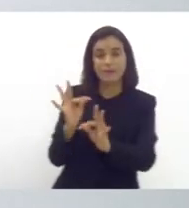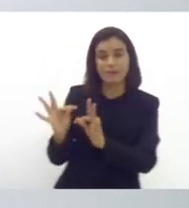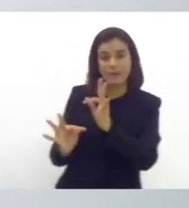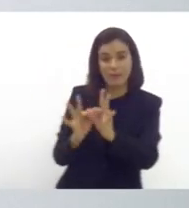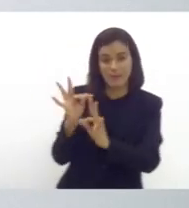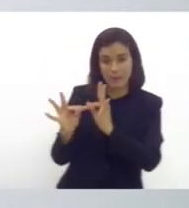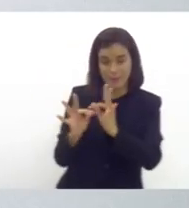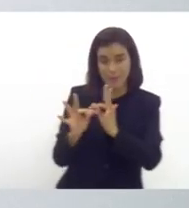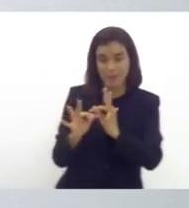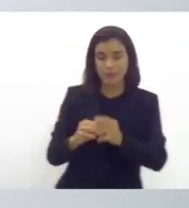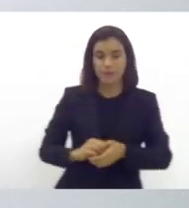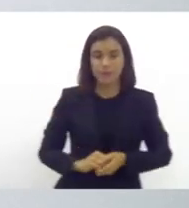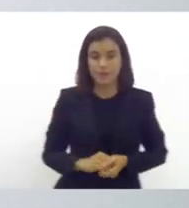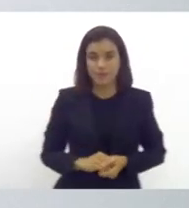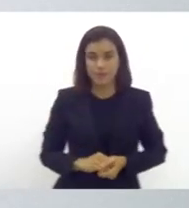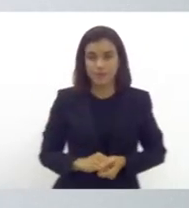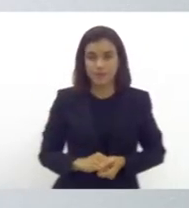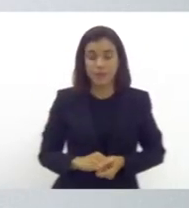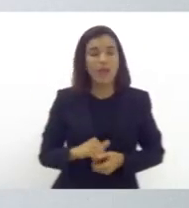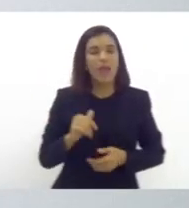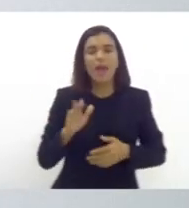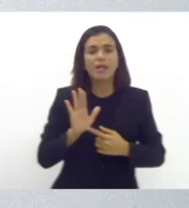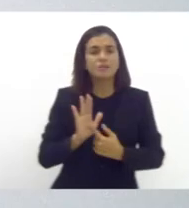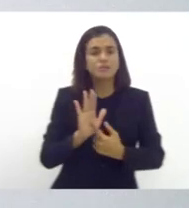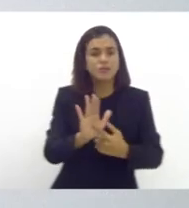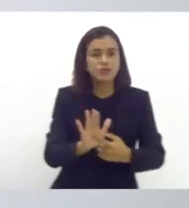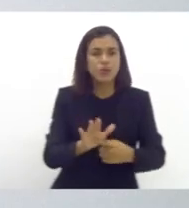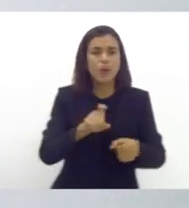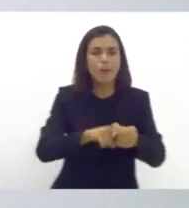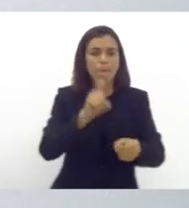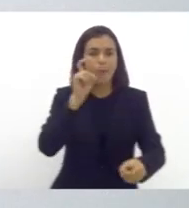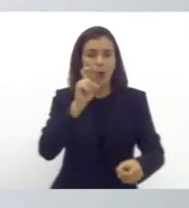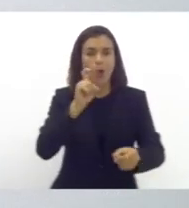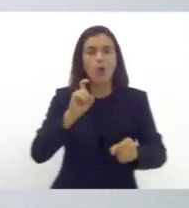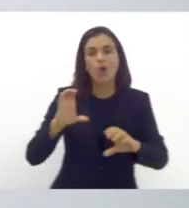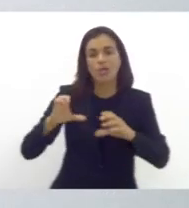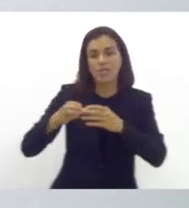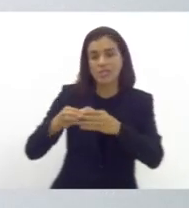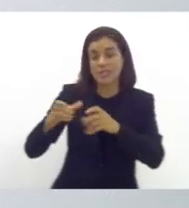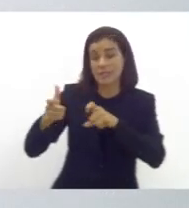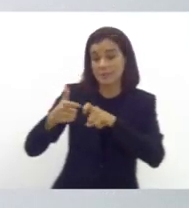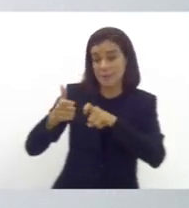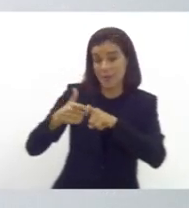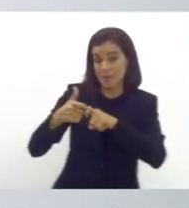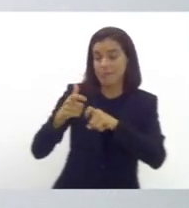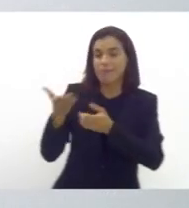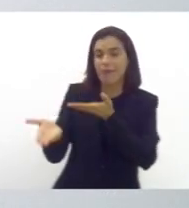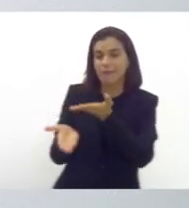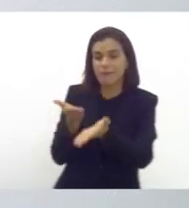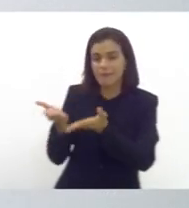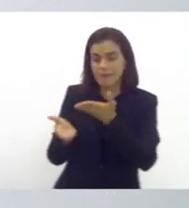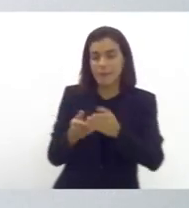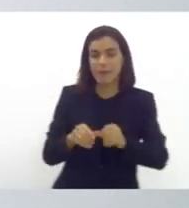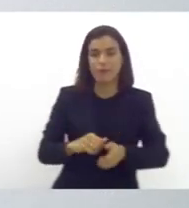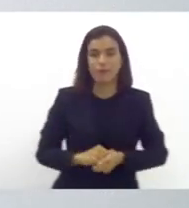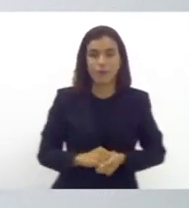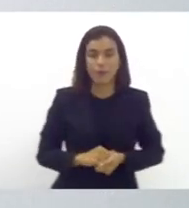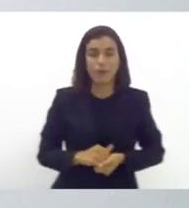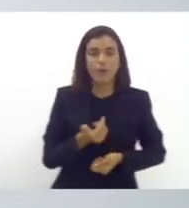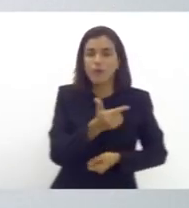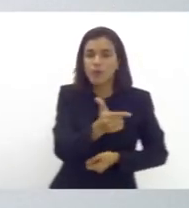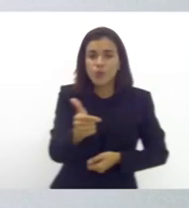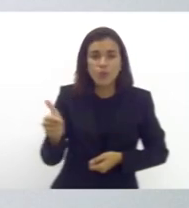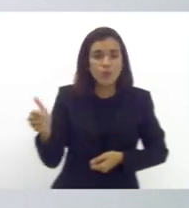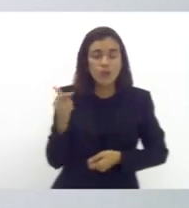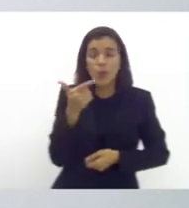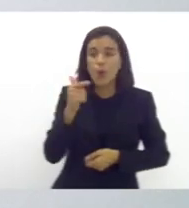em curso elas apontaram descredenciamento de clínicas hospitais das redes de atendimento sem ter nenhuma